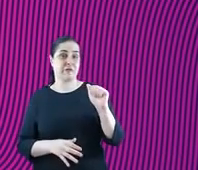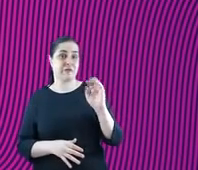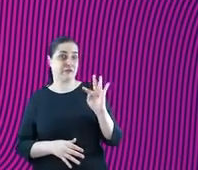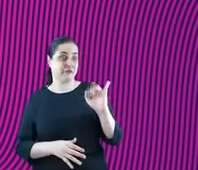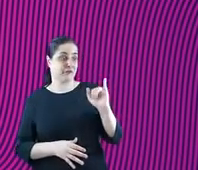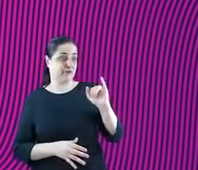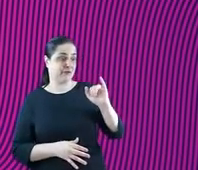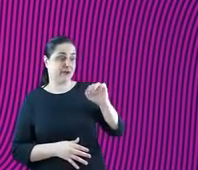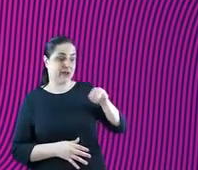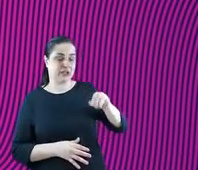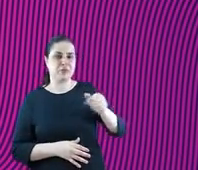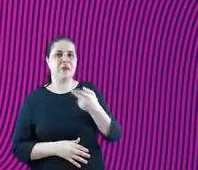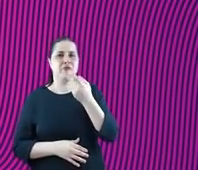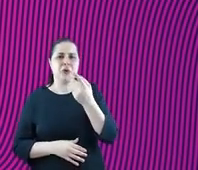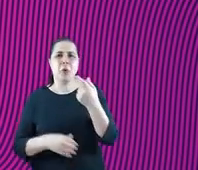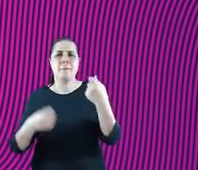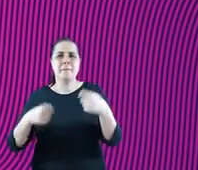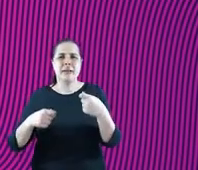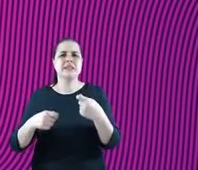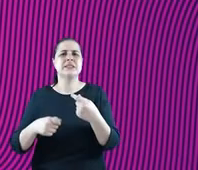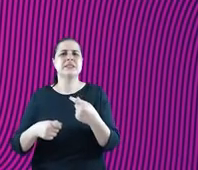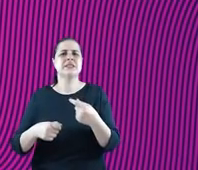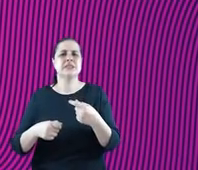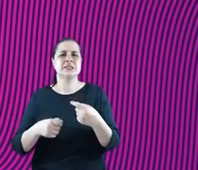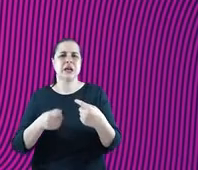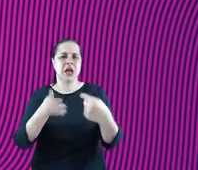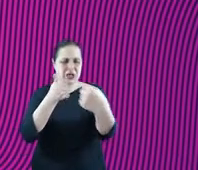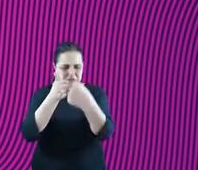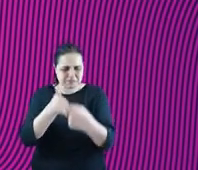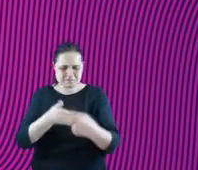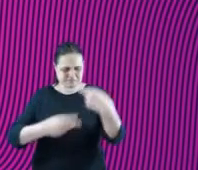cintilografias, vários exames, isso não vai causar nenhum